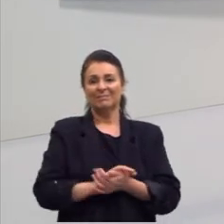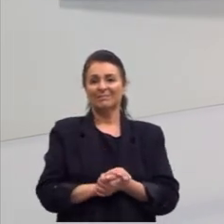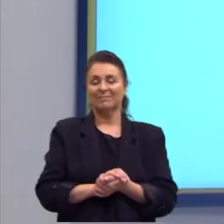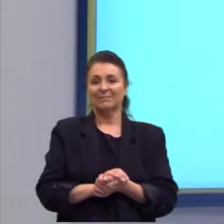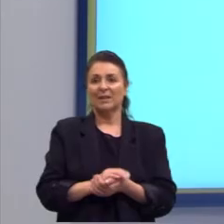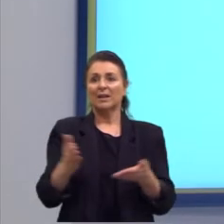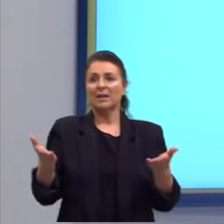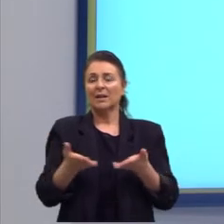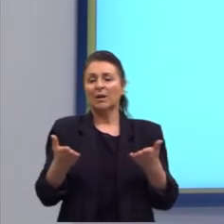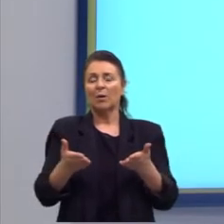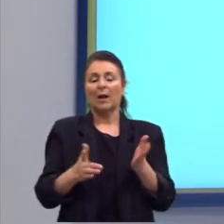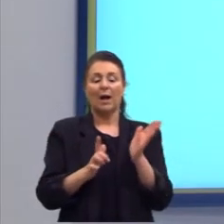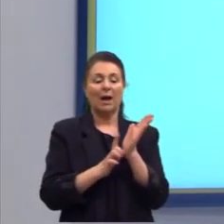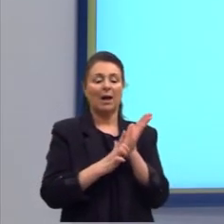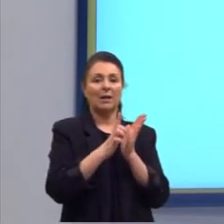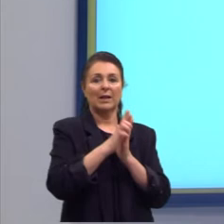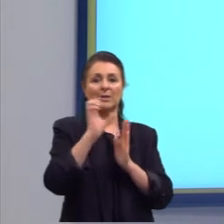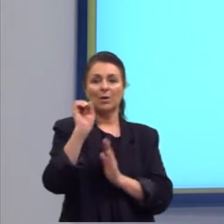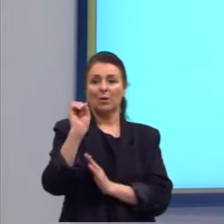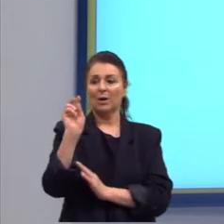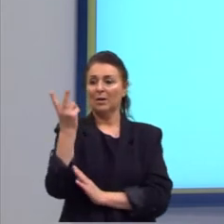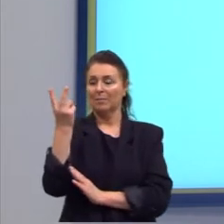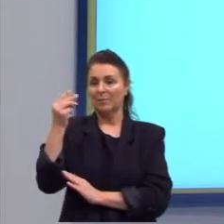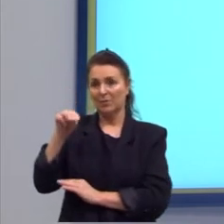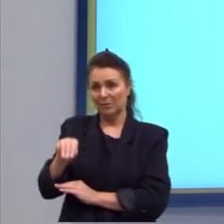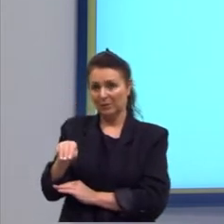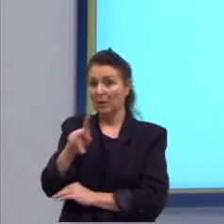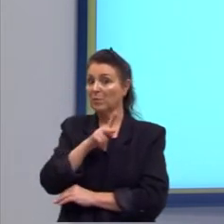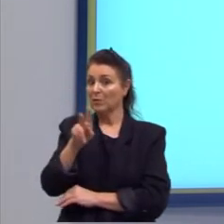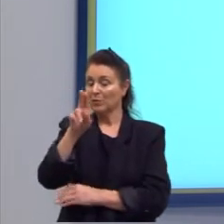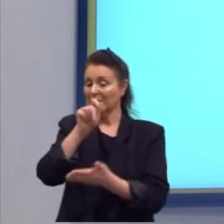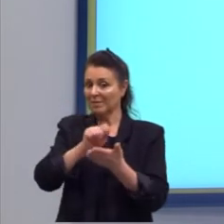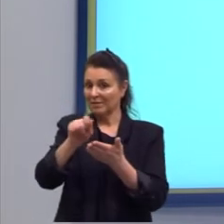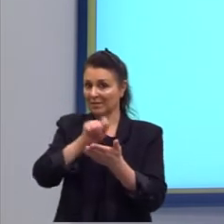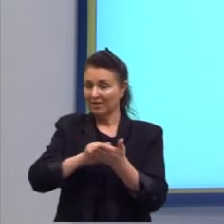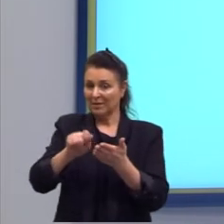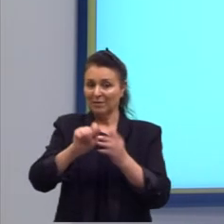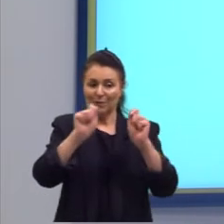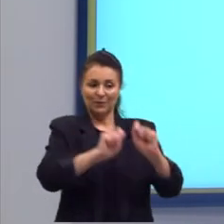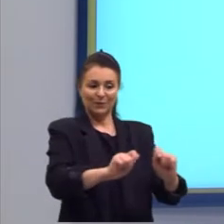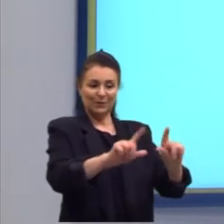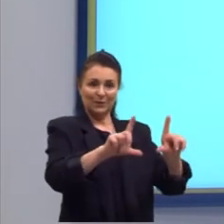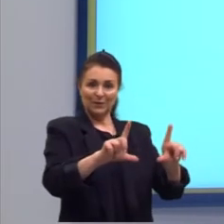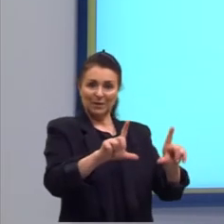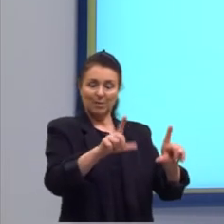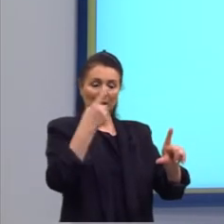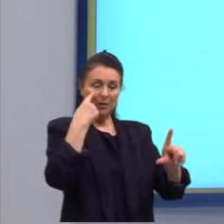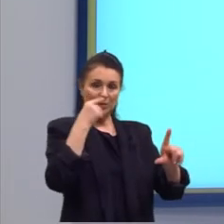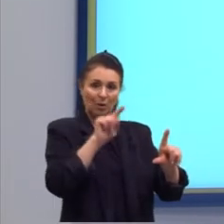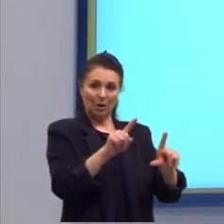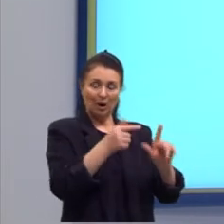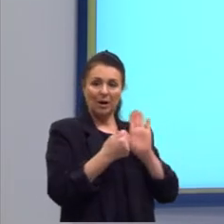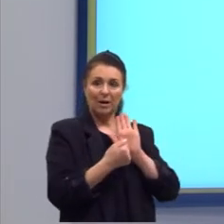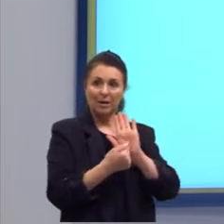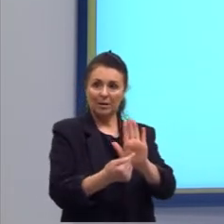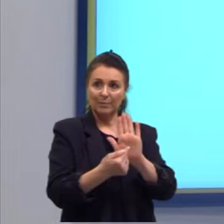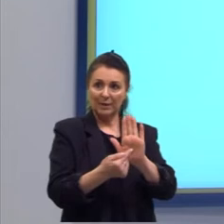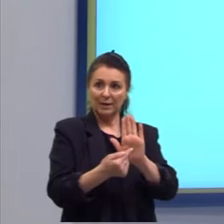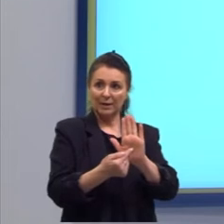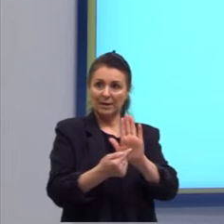eu ia falei né é eu escrevi desta forma aqui como ela está anunciado mas ela geralmente aparece